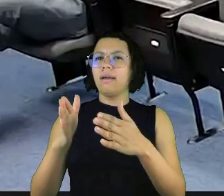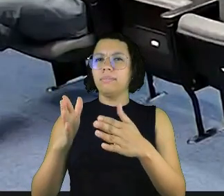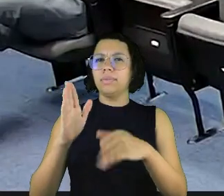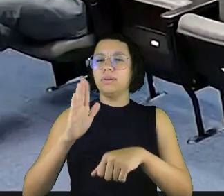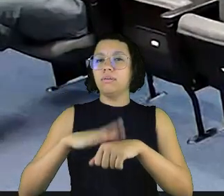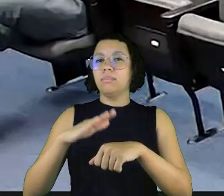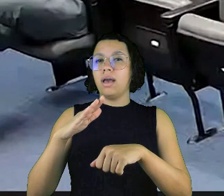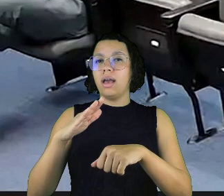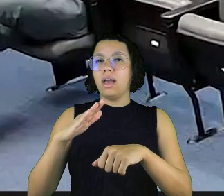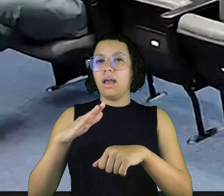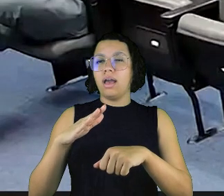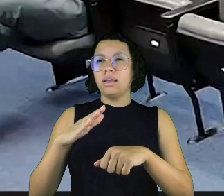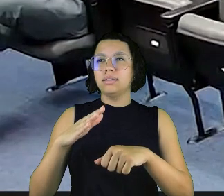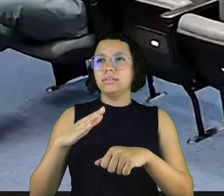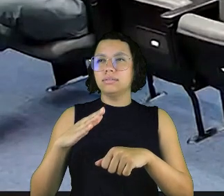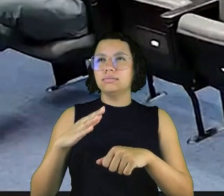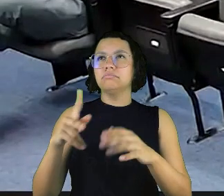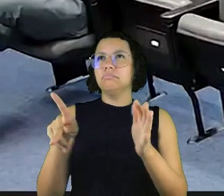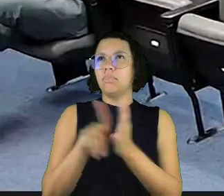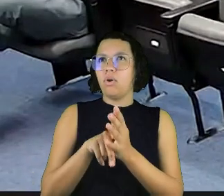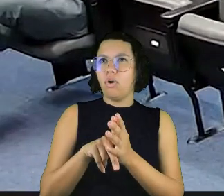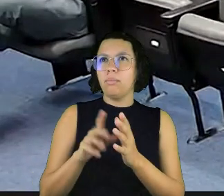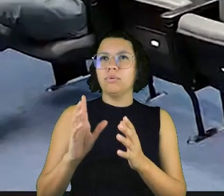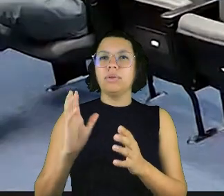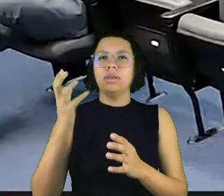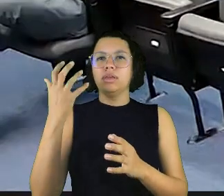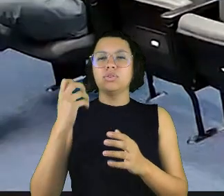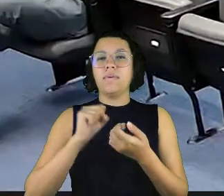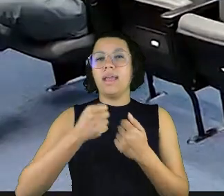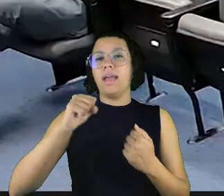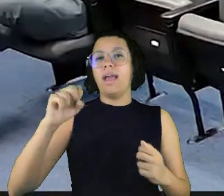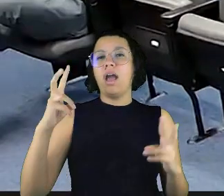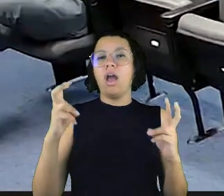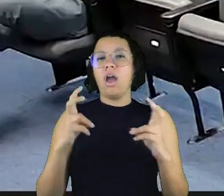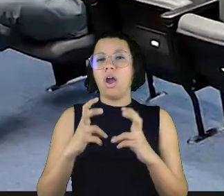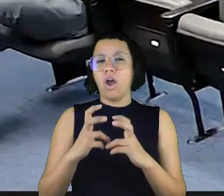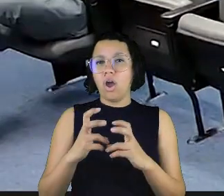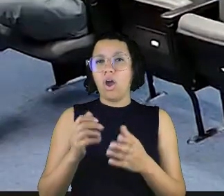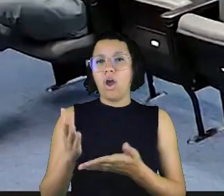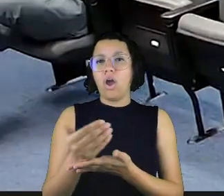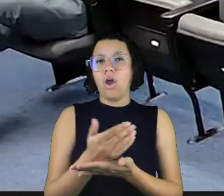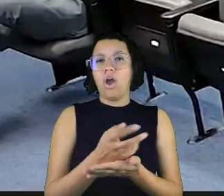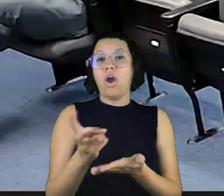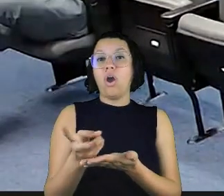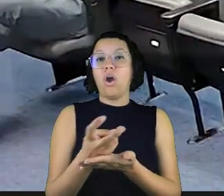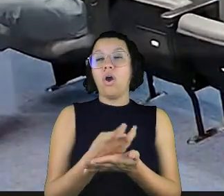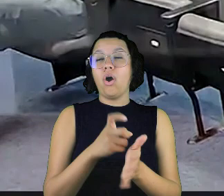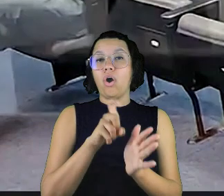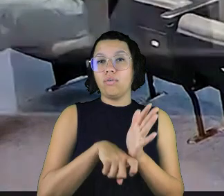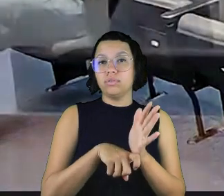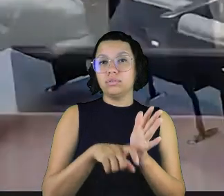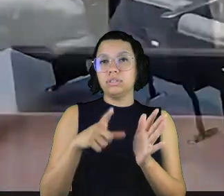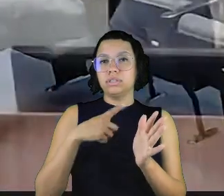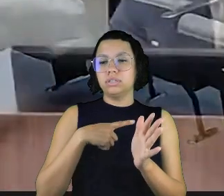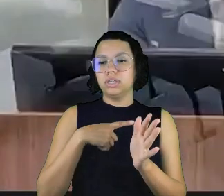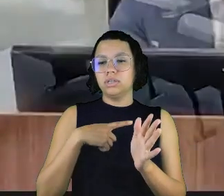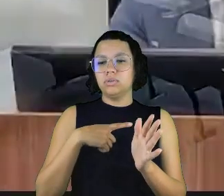conflitos tributários, tendo como inspiração, inclusive, a arbitragem portuguesa? Eu acredito que sim,